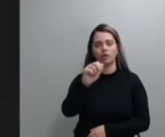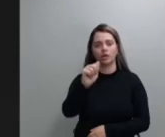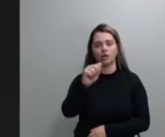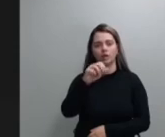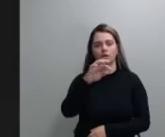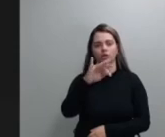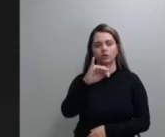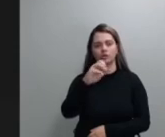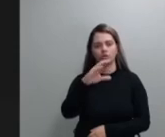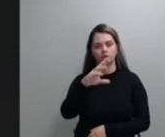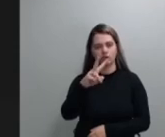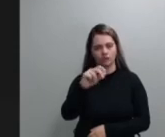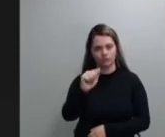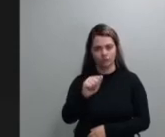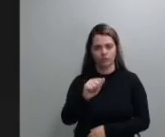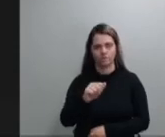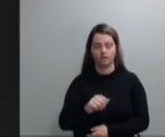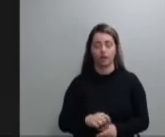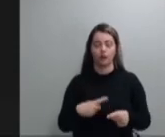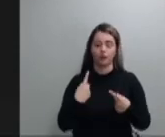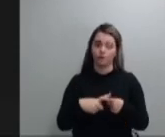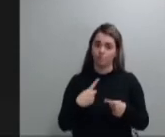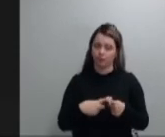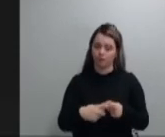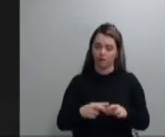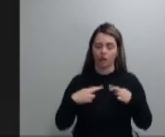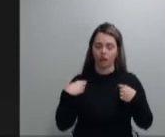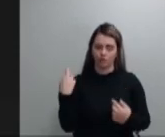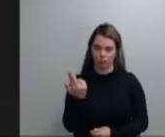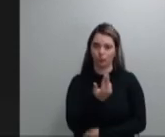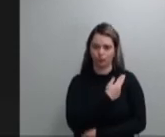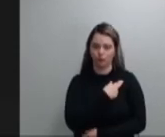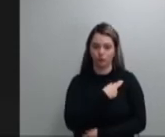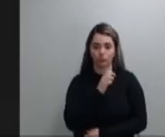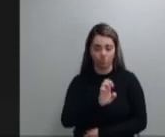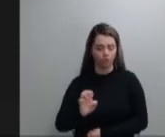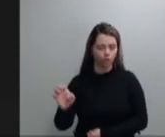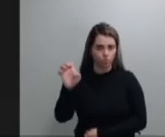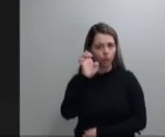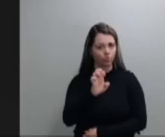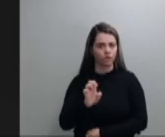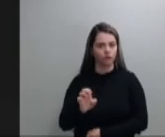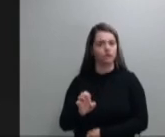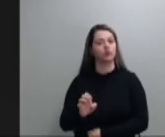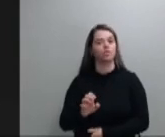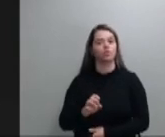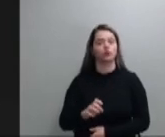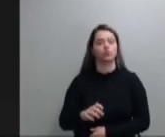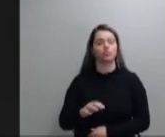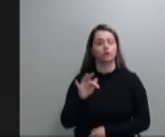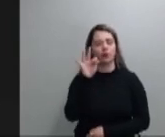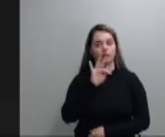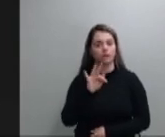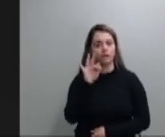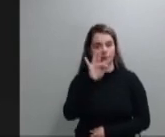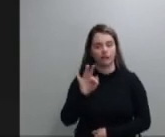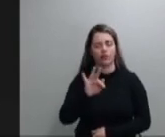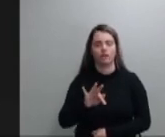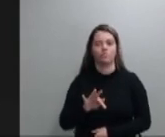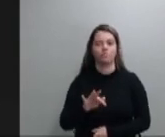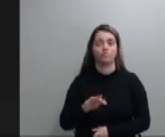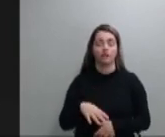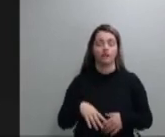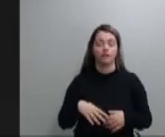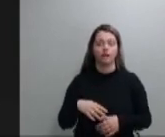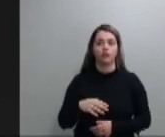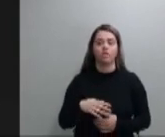seja cooperativa foi bem então qual é o ato que vai marcar isso? ministro Cugel não é alteração estatutária não? não é?